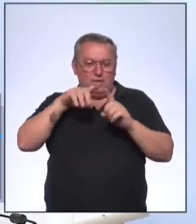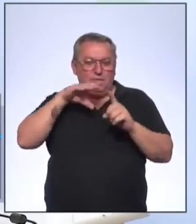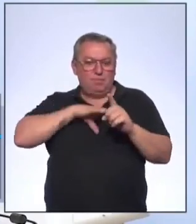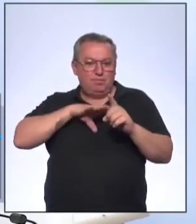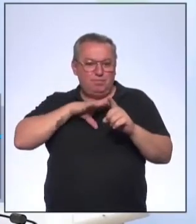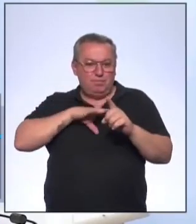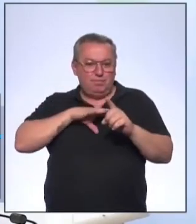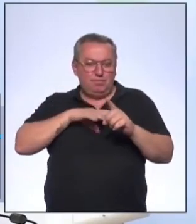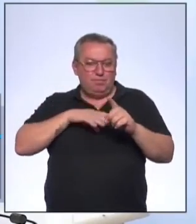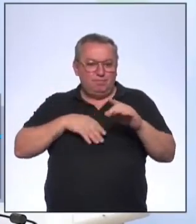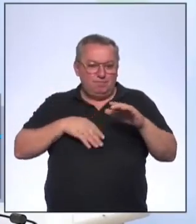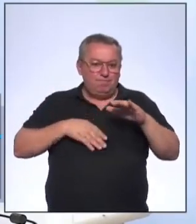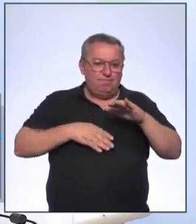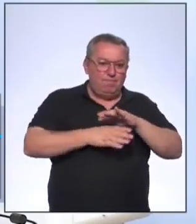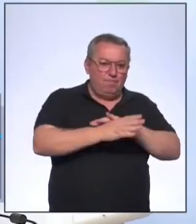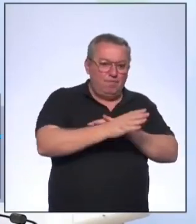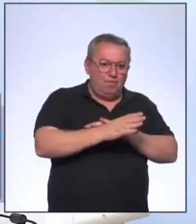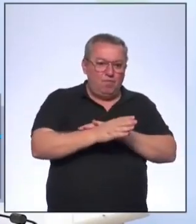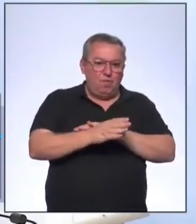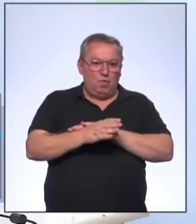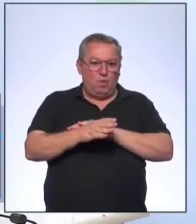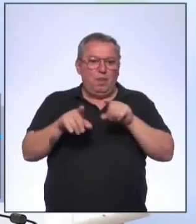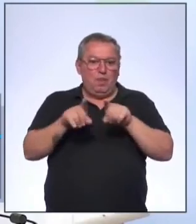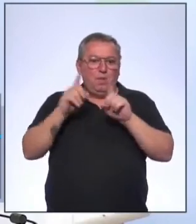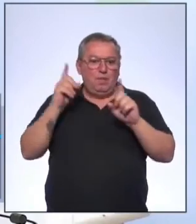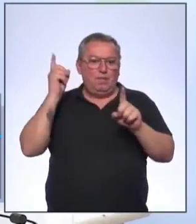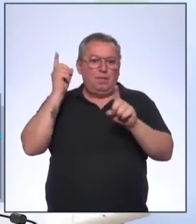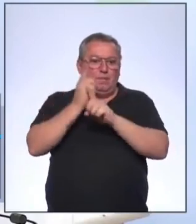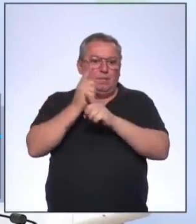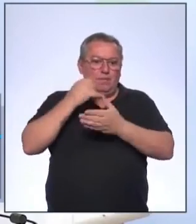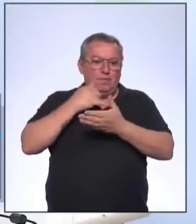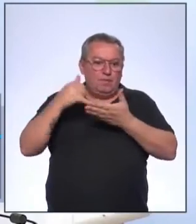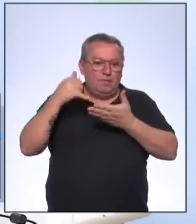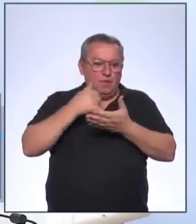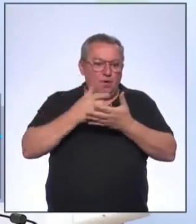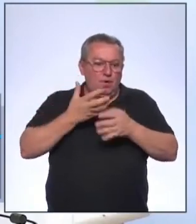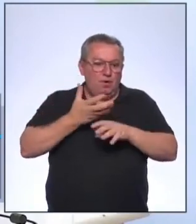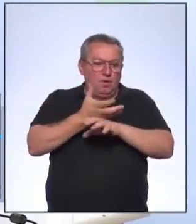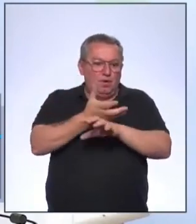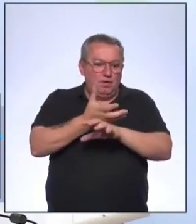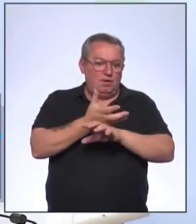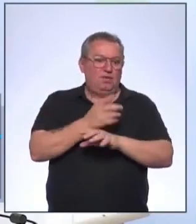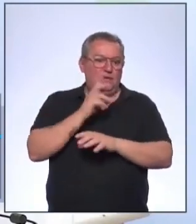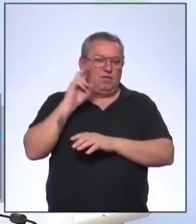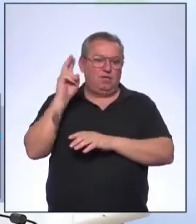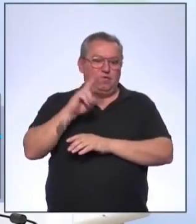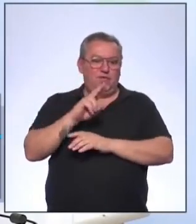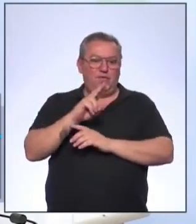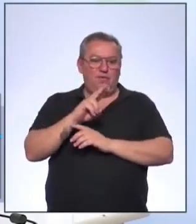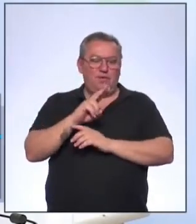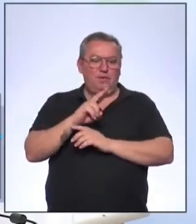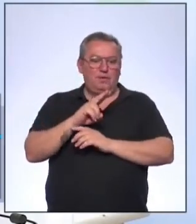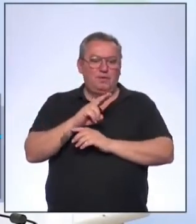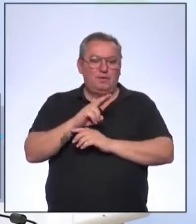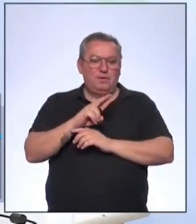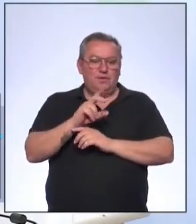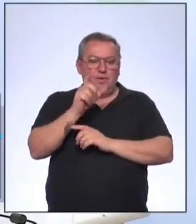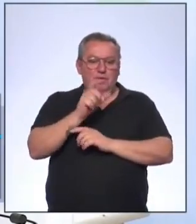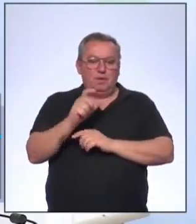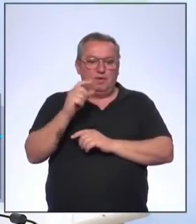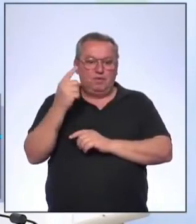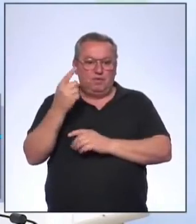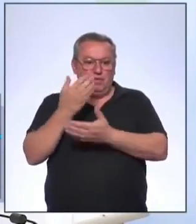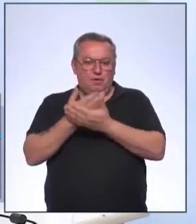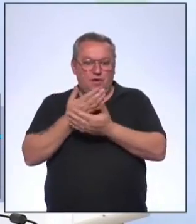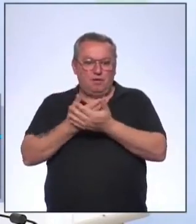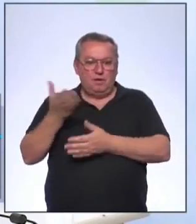aí, avançaram e aí, né, descobriram aí as drogas dos sertões que nós vimos aí, né, na parte 1 da